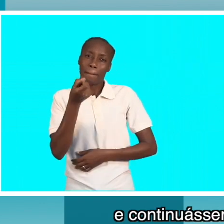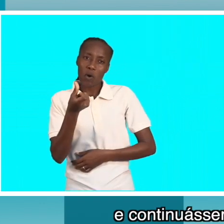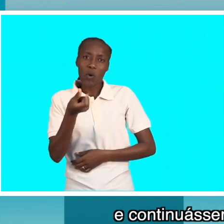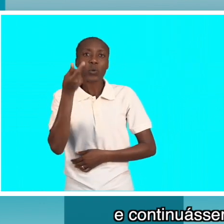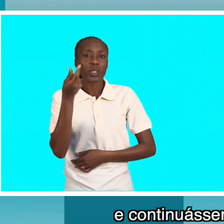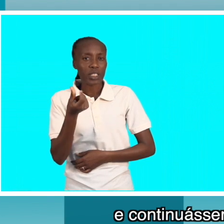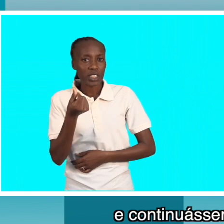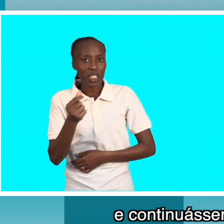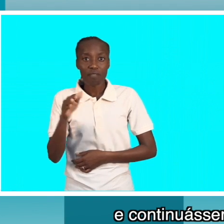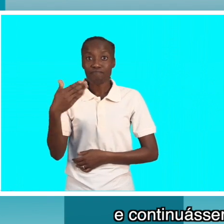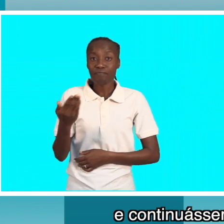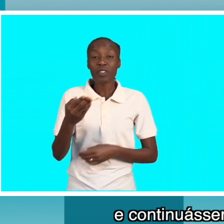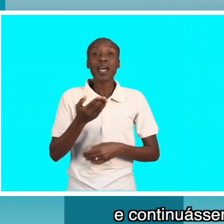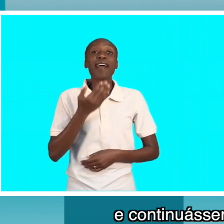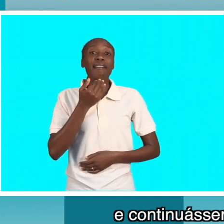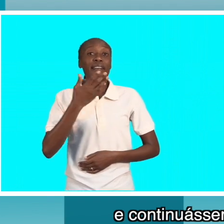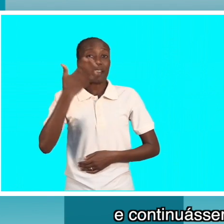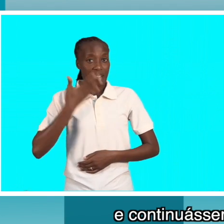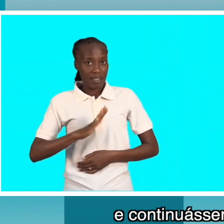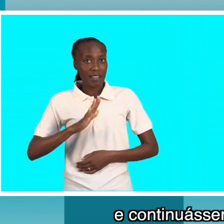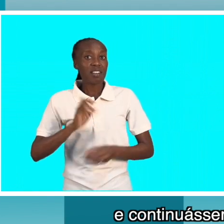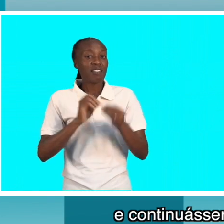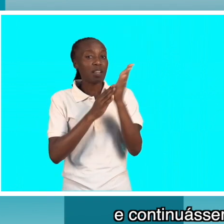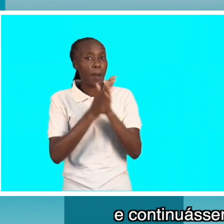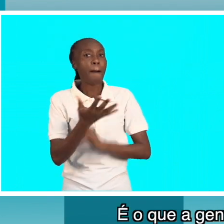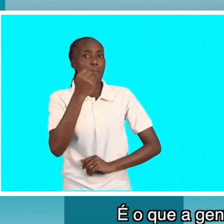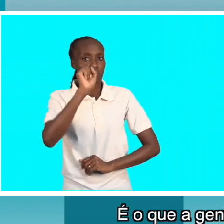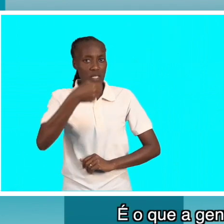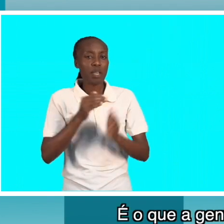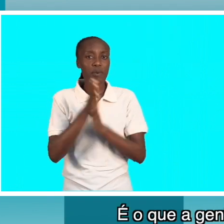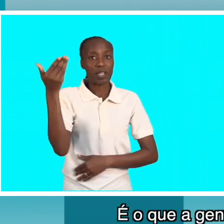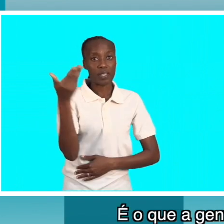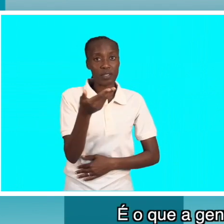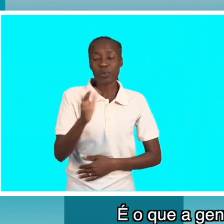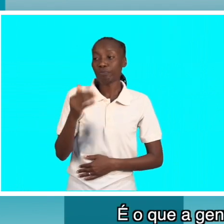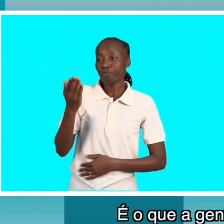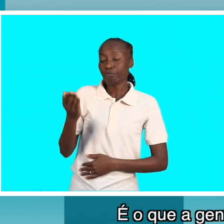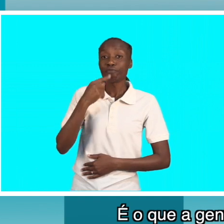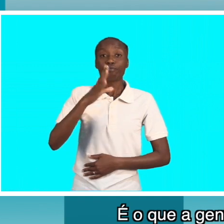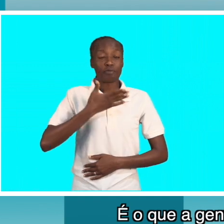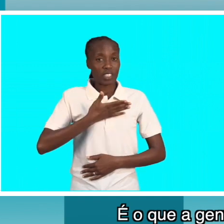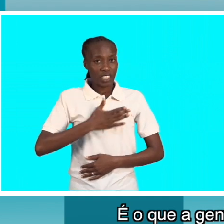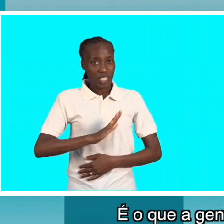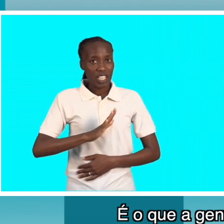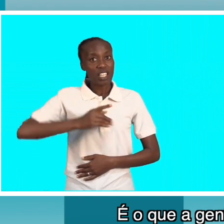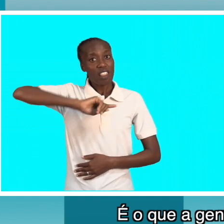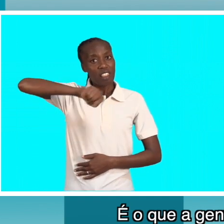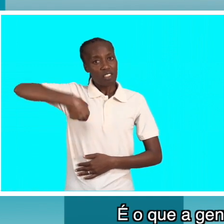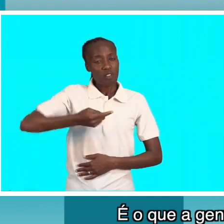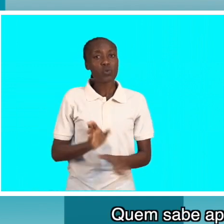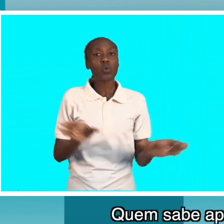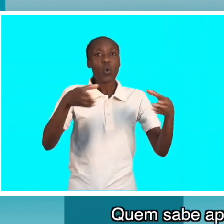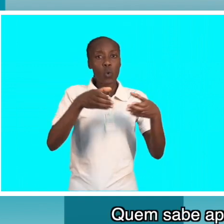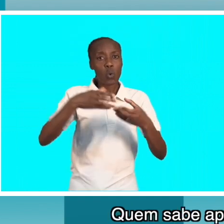e termos ainda mais benefícios para frente. Isso que a gente quer aqui na nossa